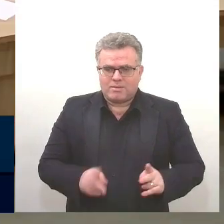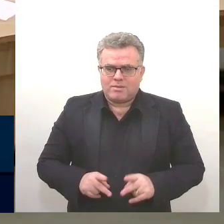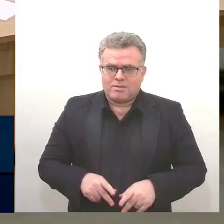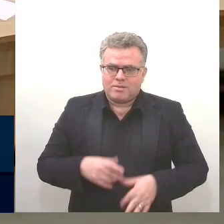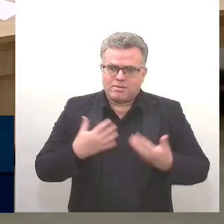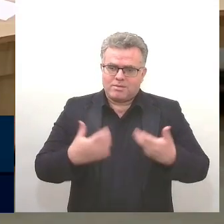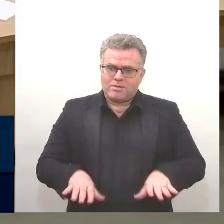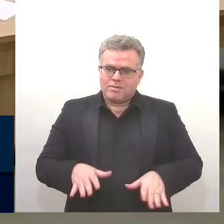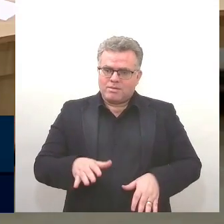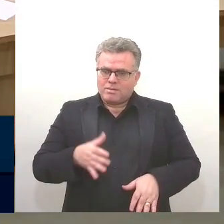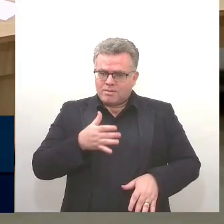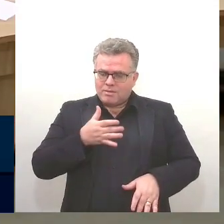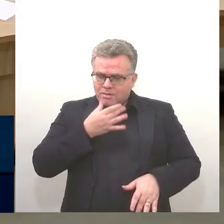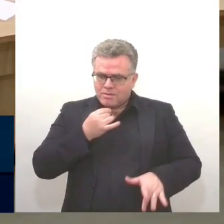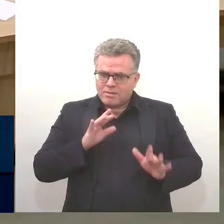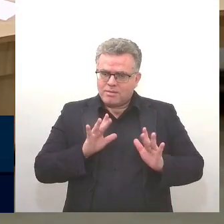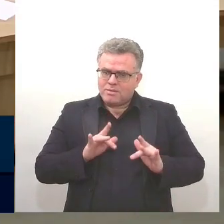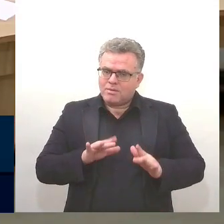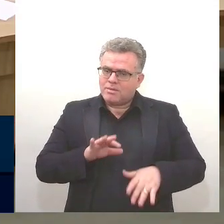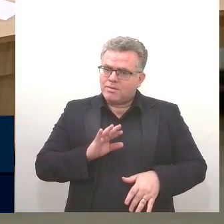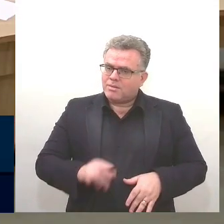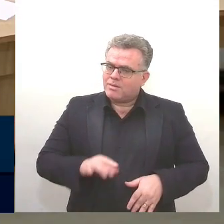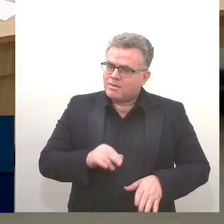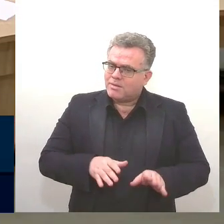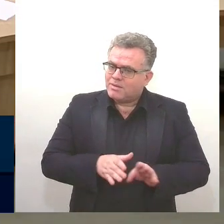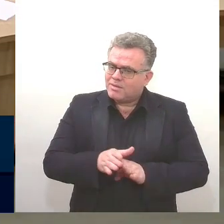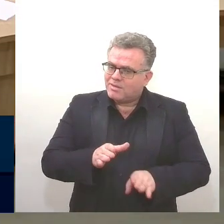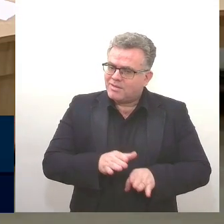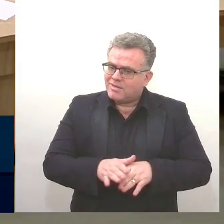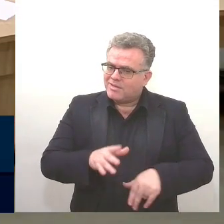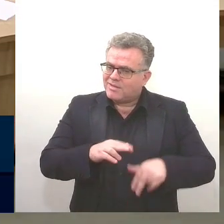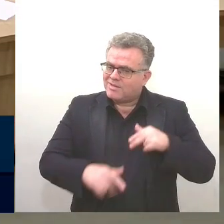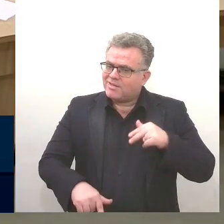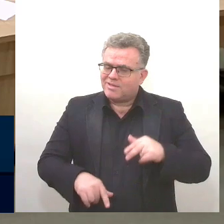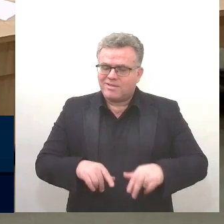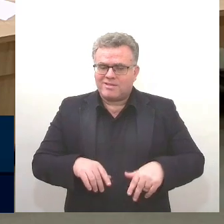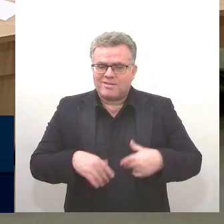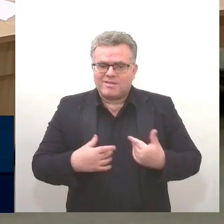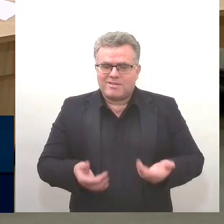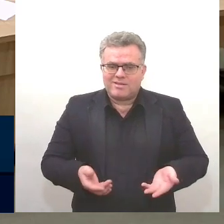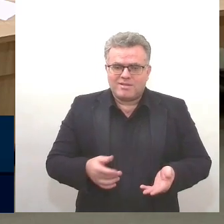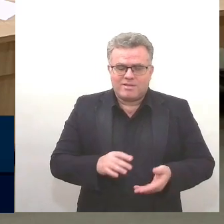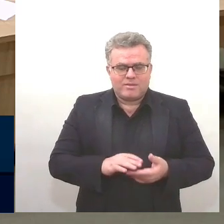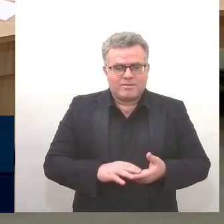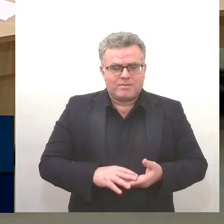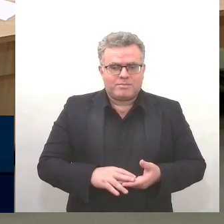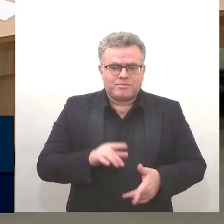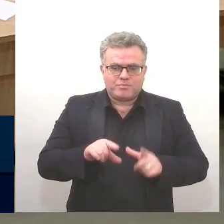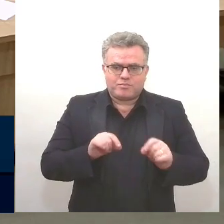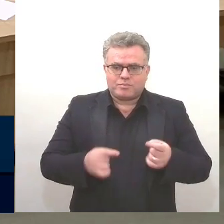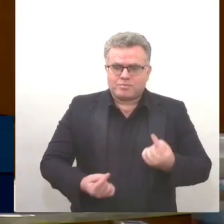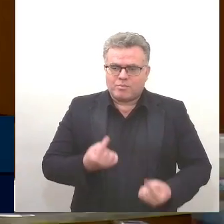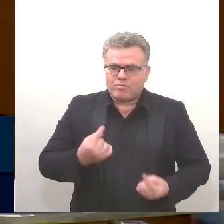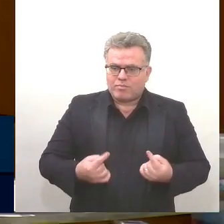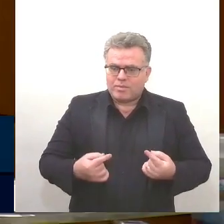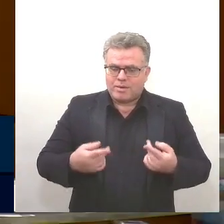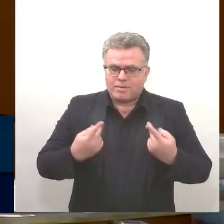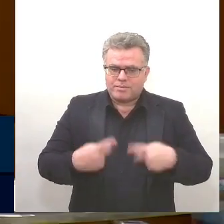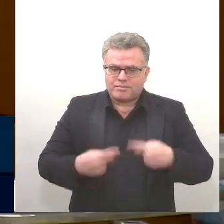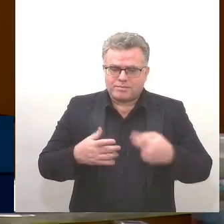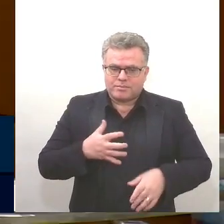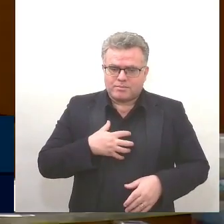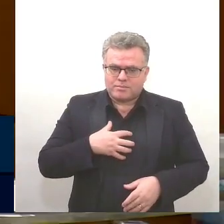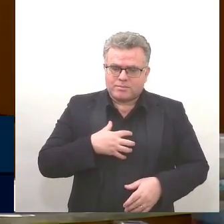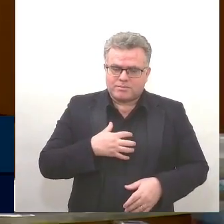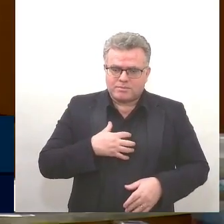orientação sexual Chico não é uma opção é é da gente que a a gente já nasce e